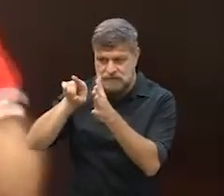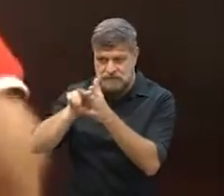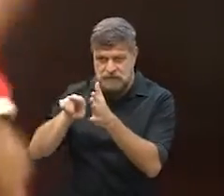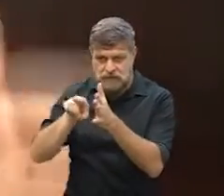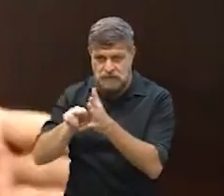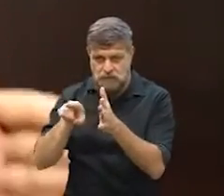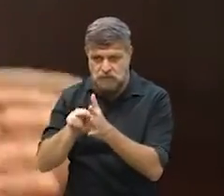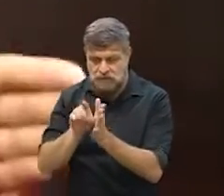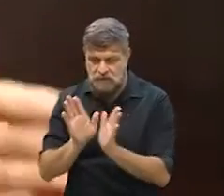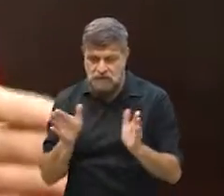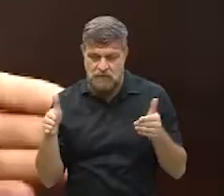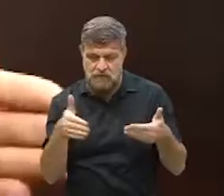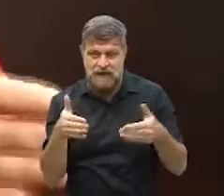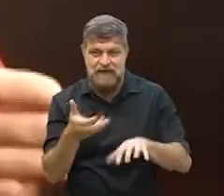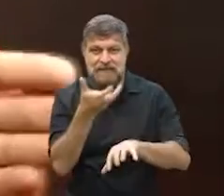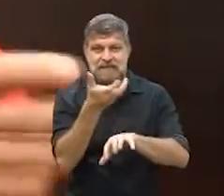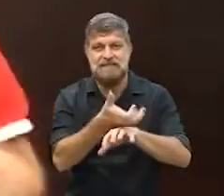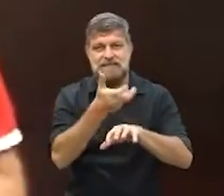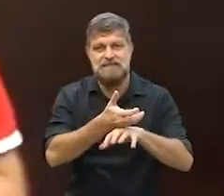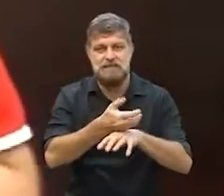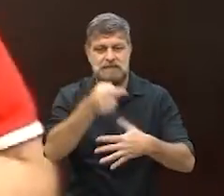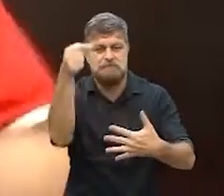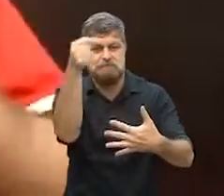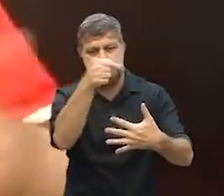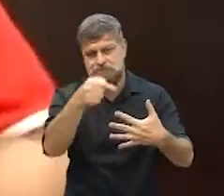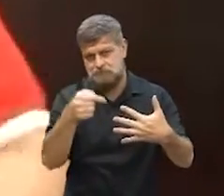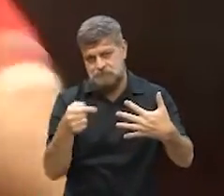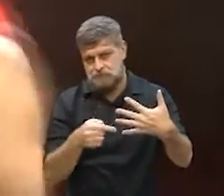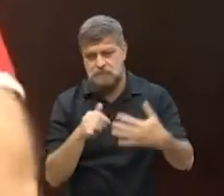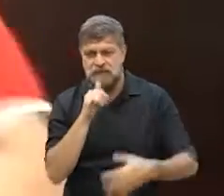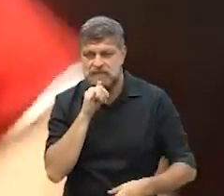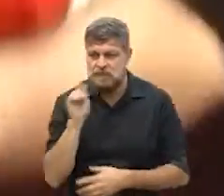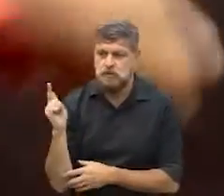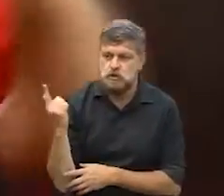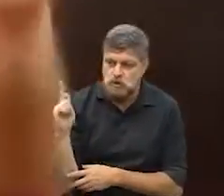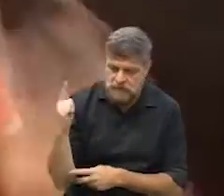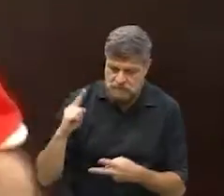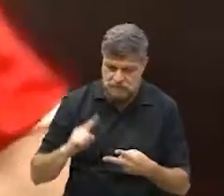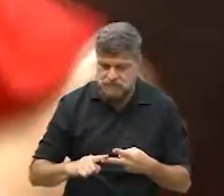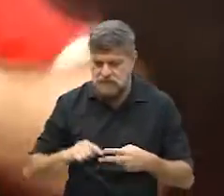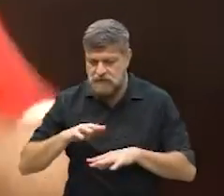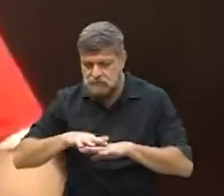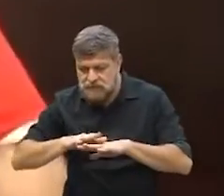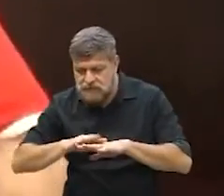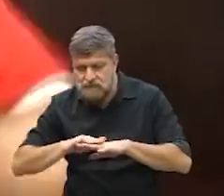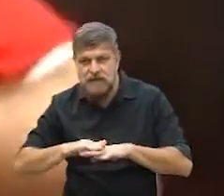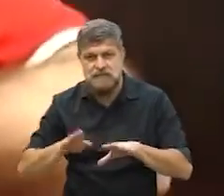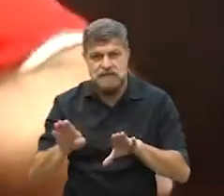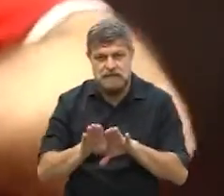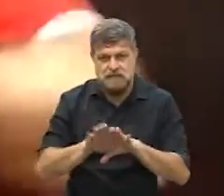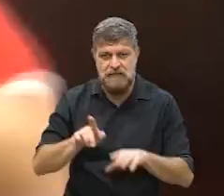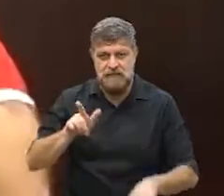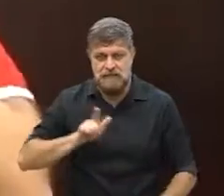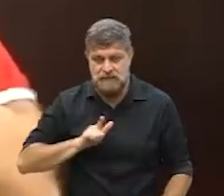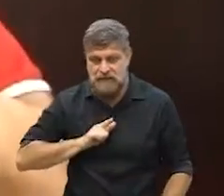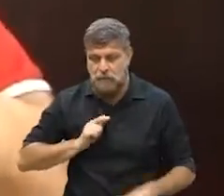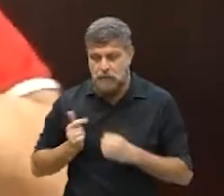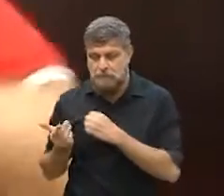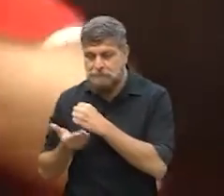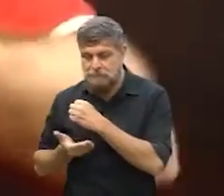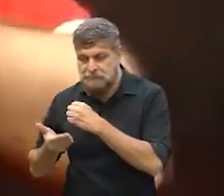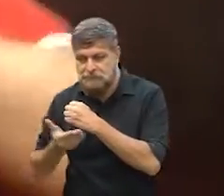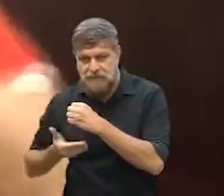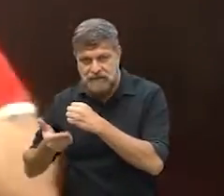questões mais técnicas de outras matérias, dentro da geografia, dentro da matemática. Então, ela serve